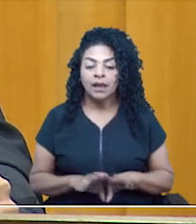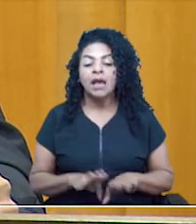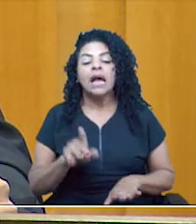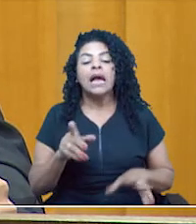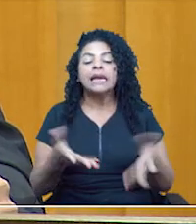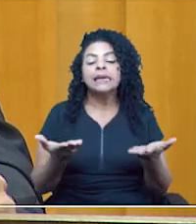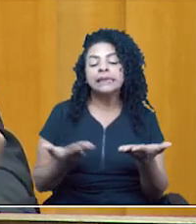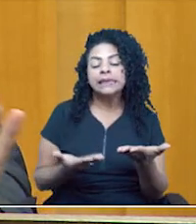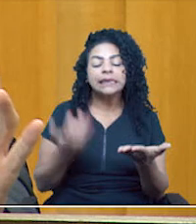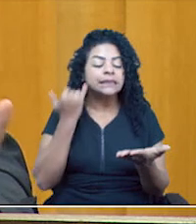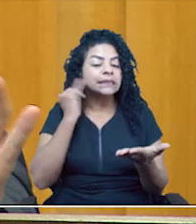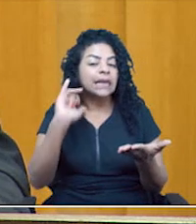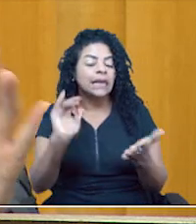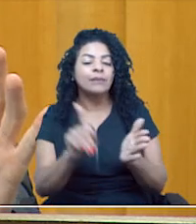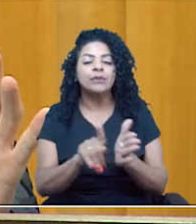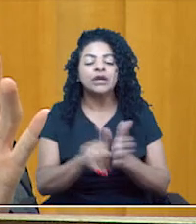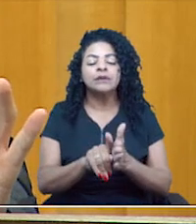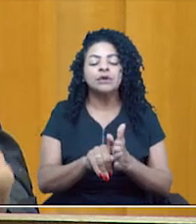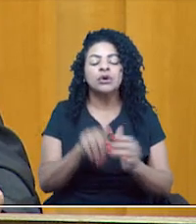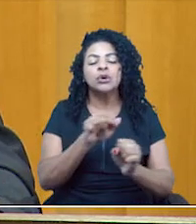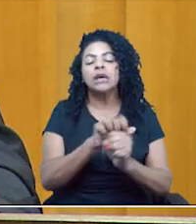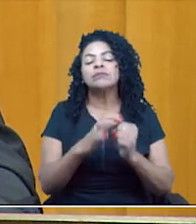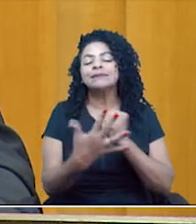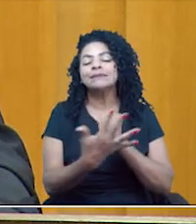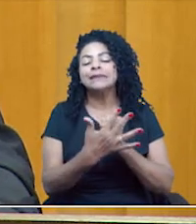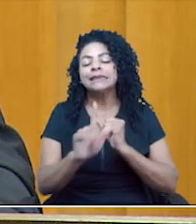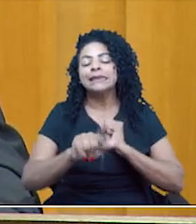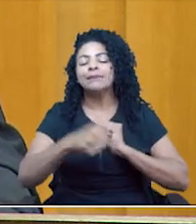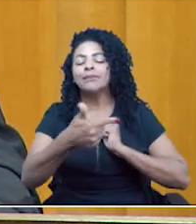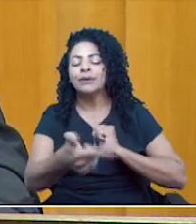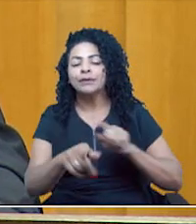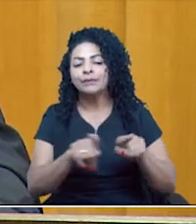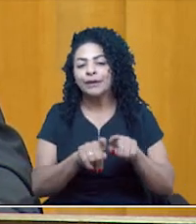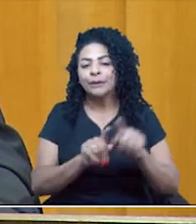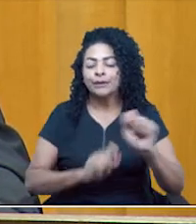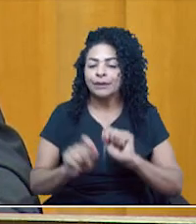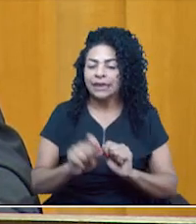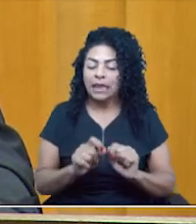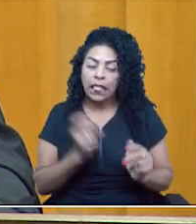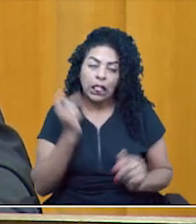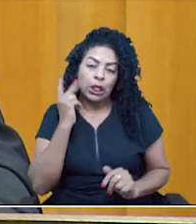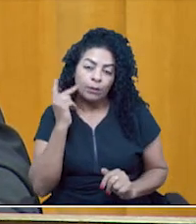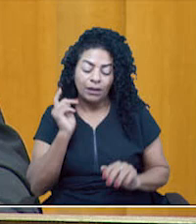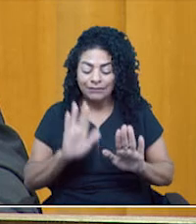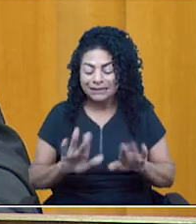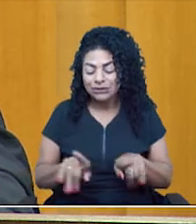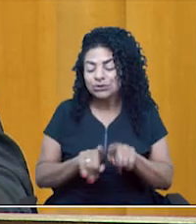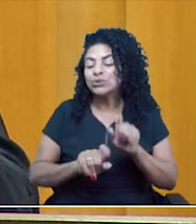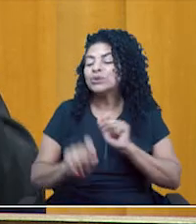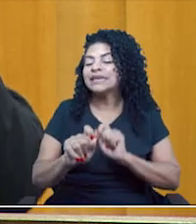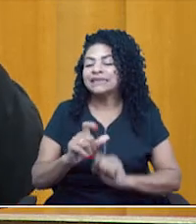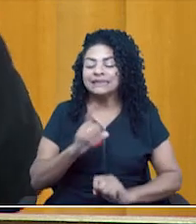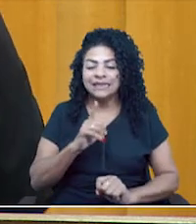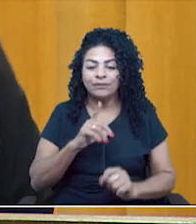do pós-pandemia, o novo normal, que é uma peça base, né, em relação a isso, mas nós temos uma figura muito complexa,